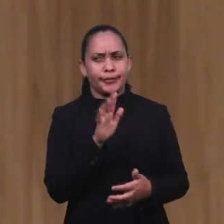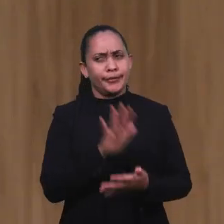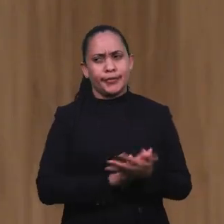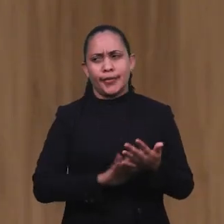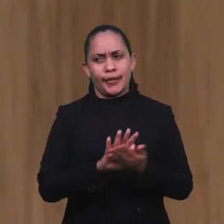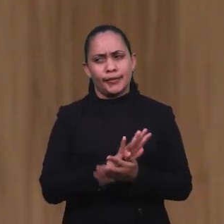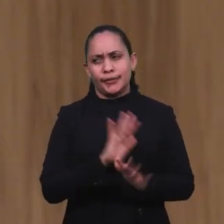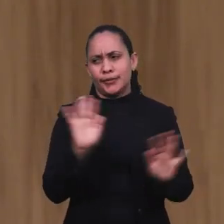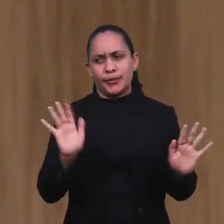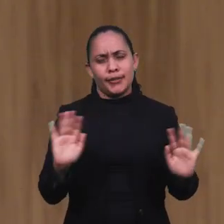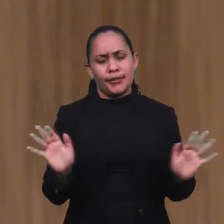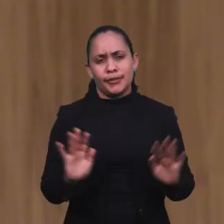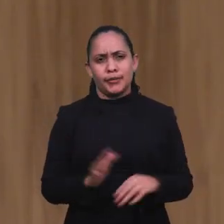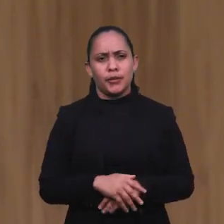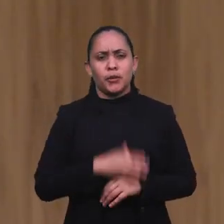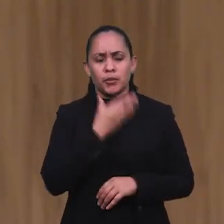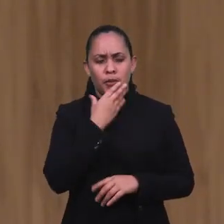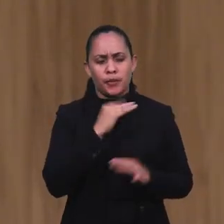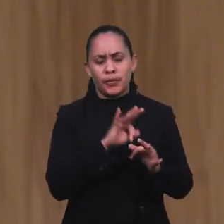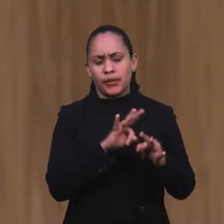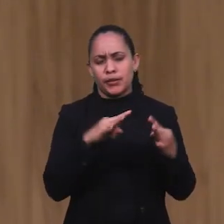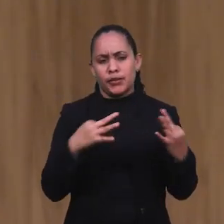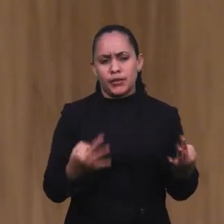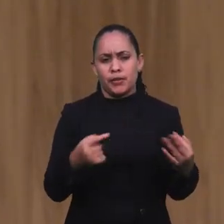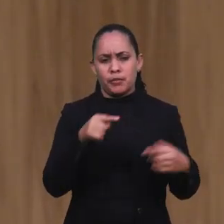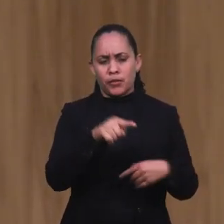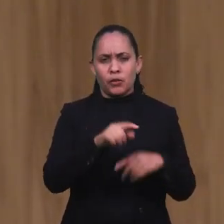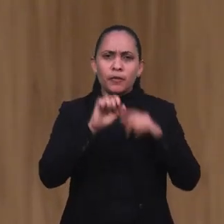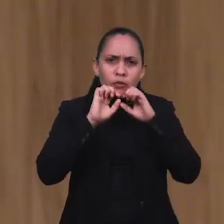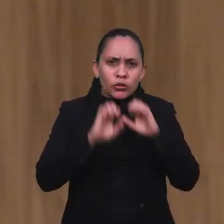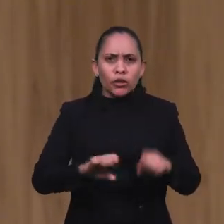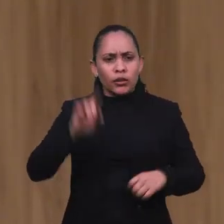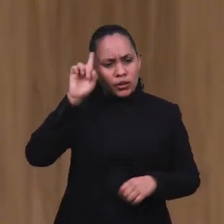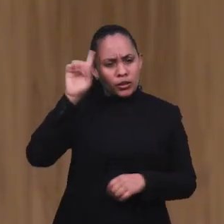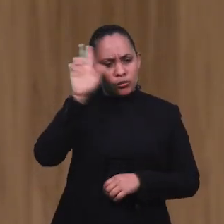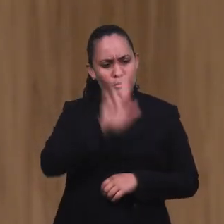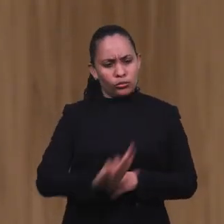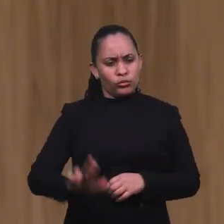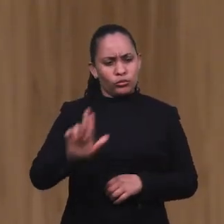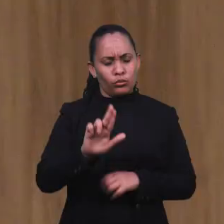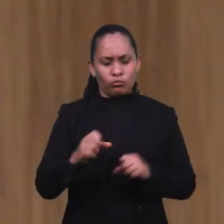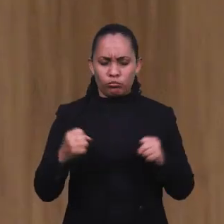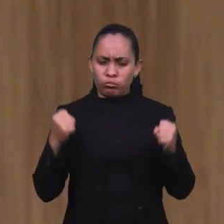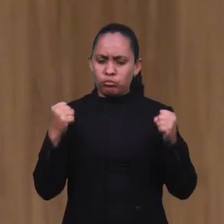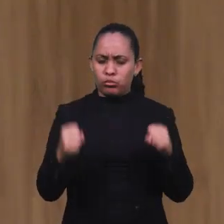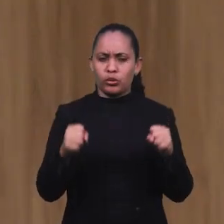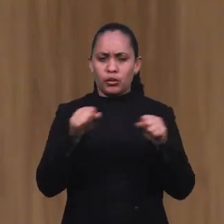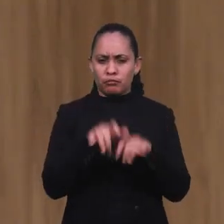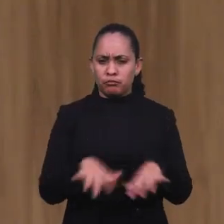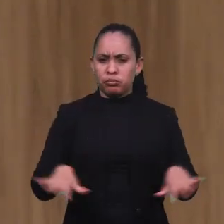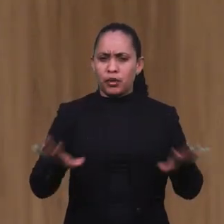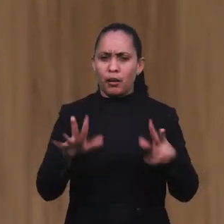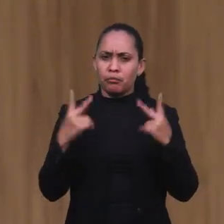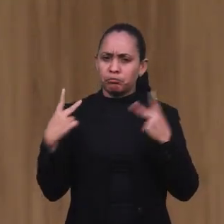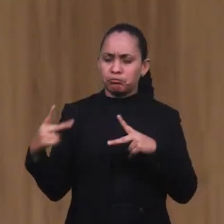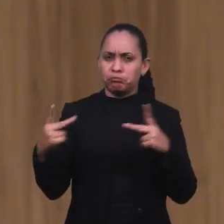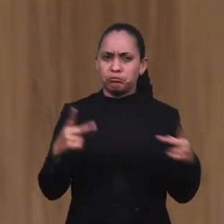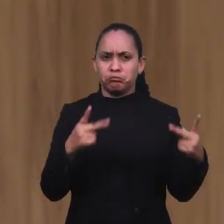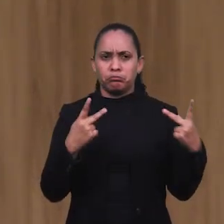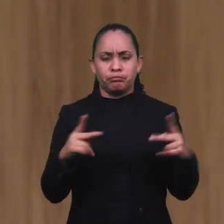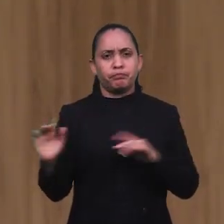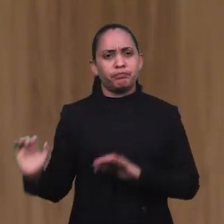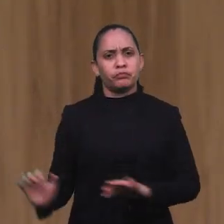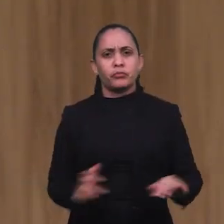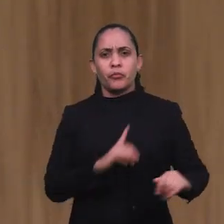nada a ver com isso. Pedro foi um homem simples, mas um evangelista que Deus usou muito para fazer a obra dele na época, né? Deus usou